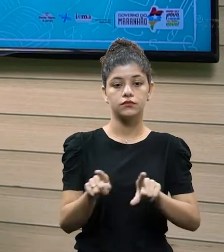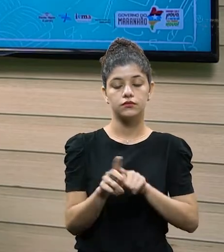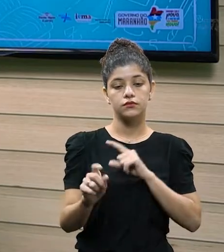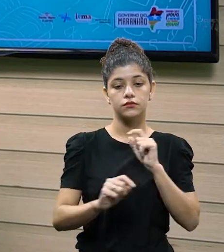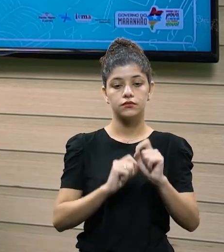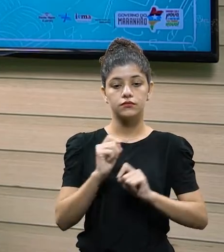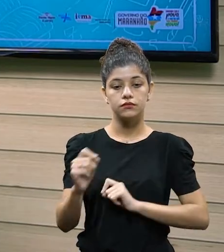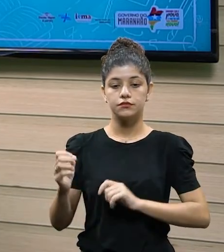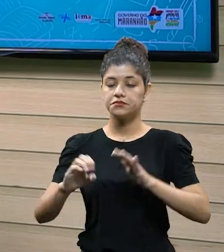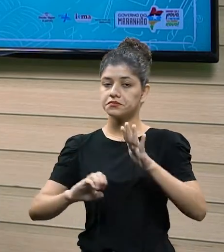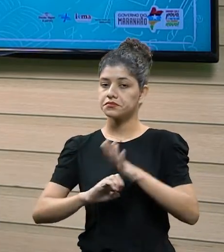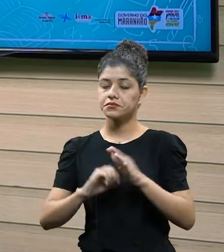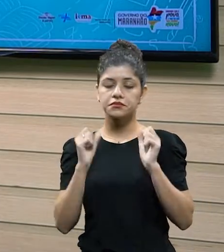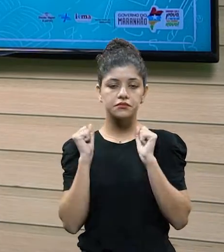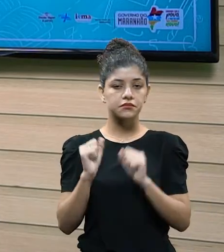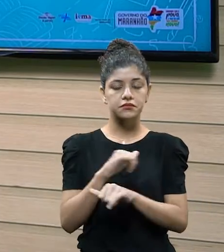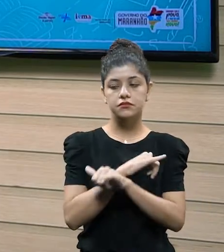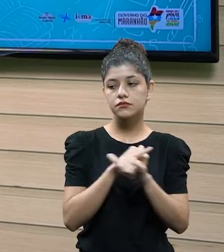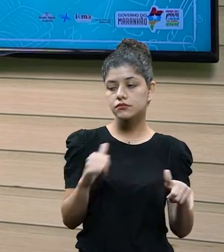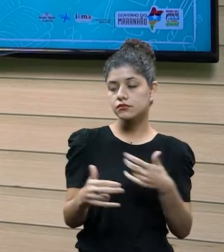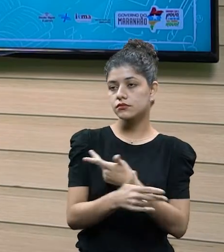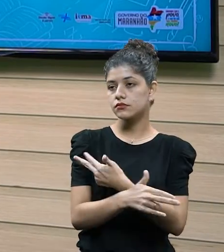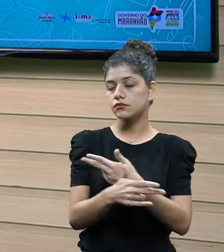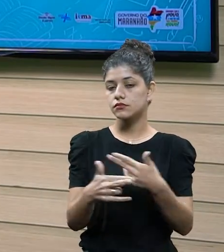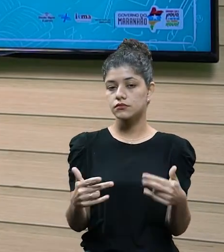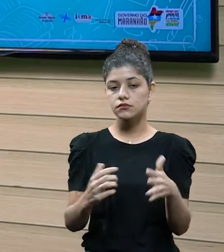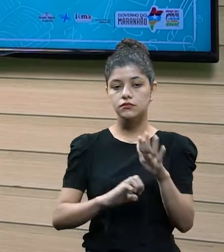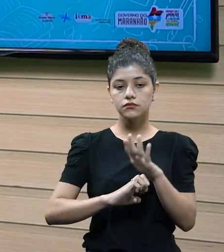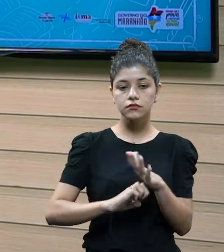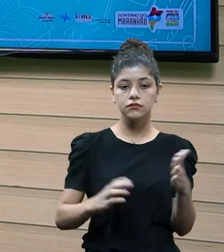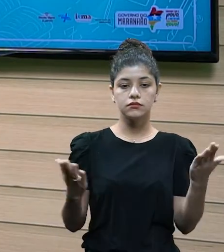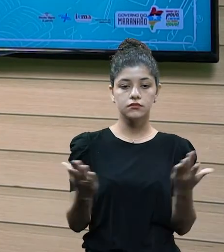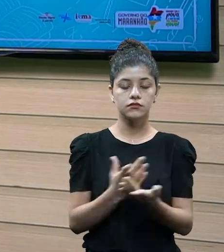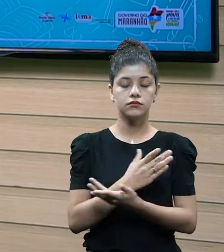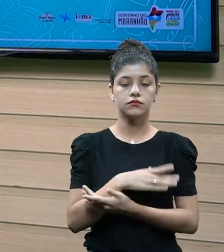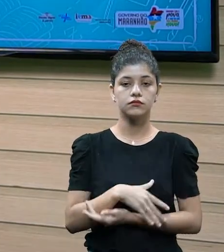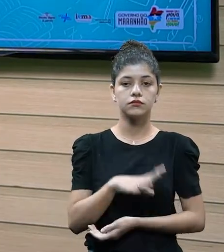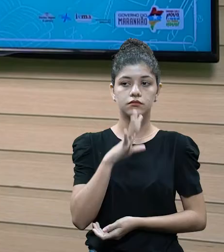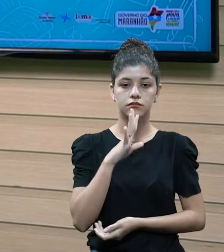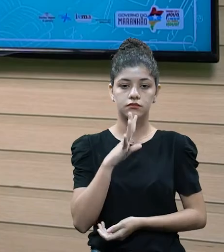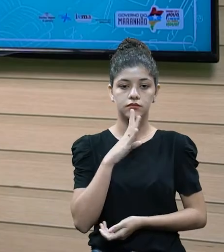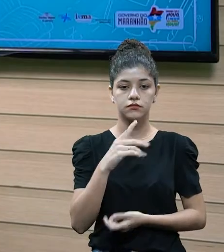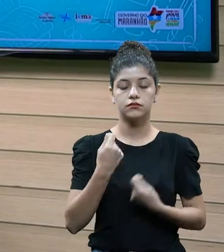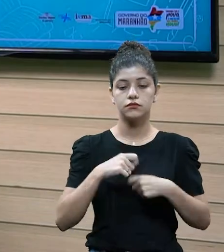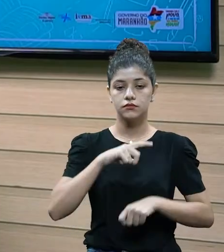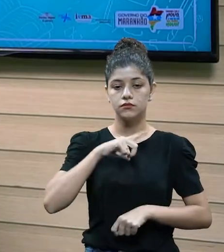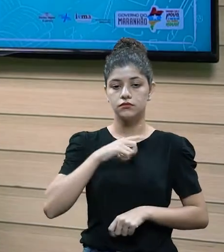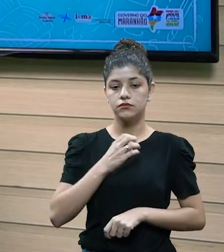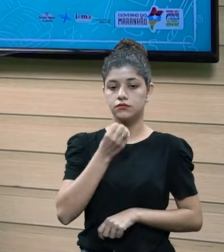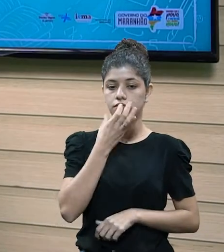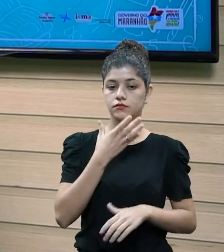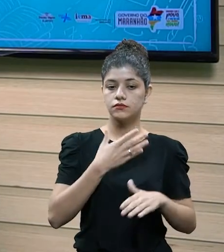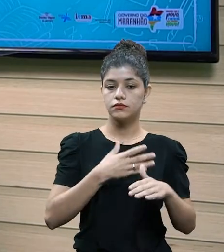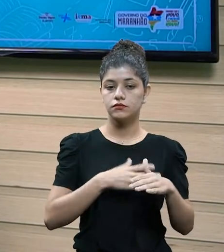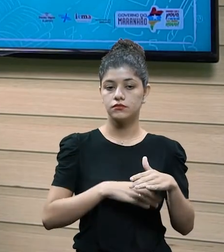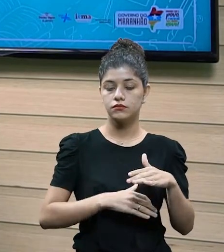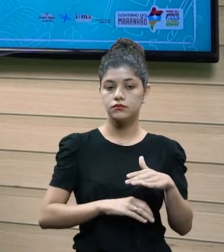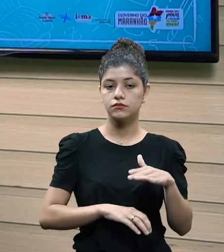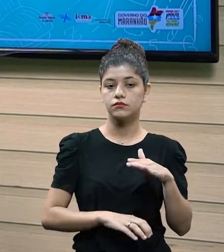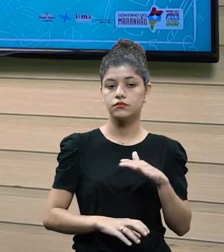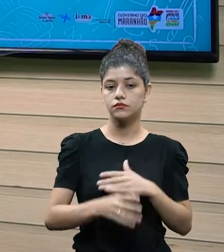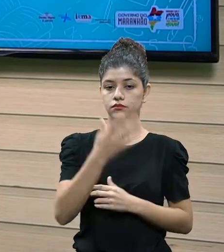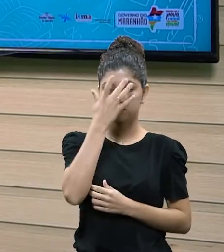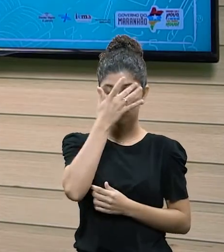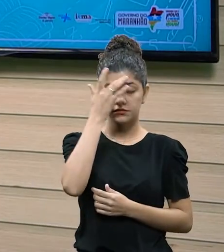sim, né, empresas, a gente pode citar aqui N empresas hoje reconhecidas porque tem boas pessoas, não vou nem usar o termo